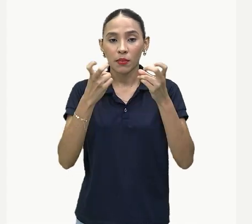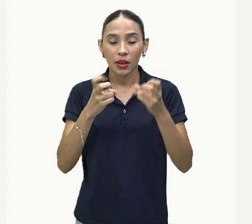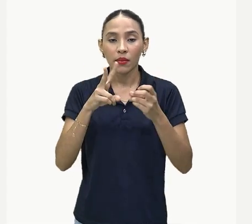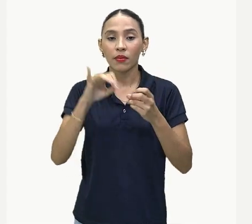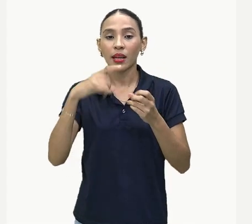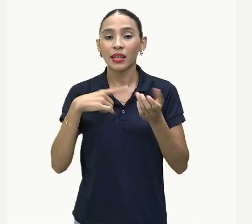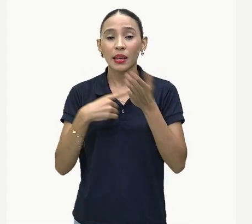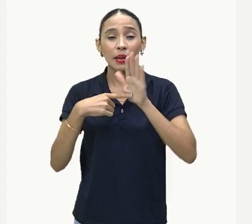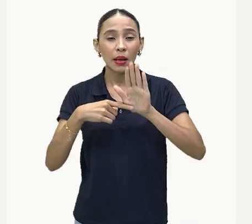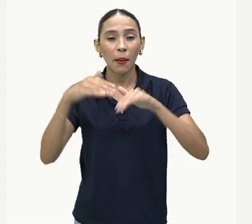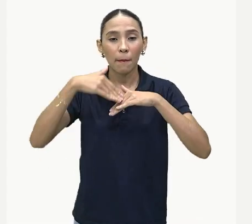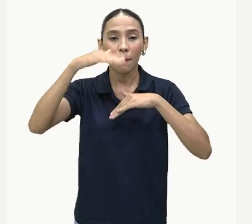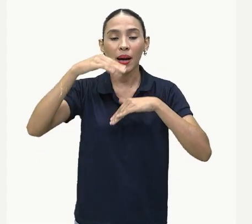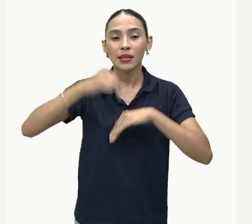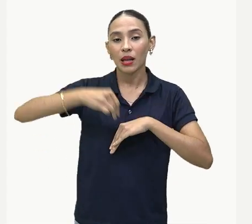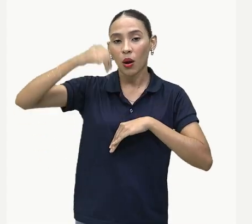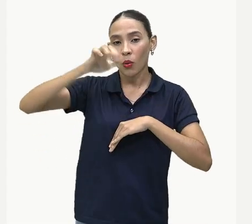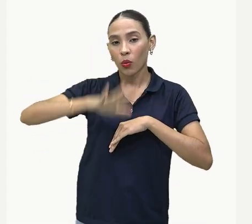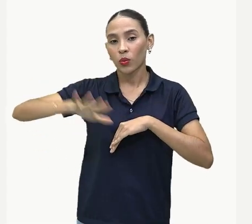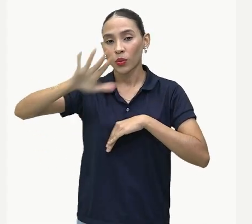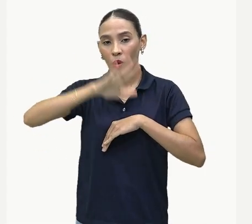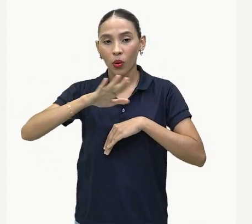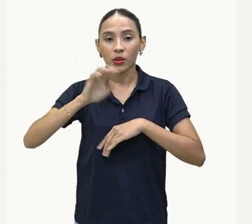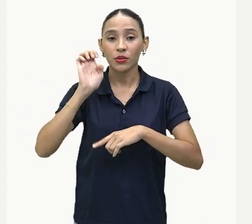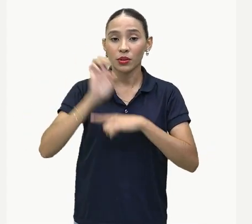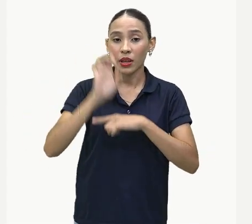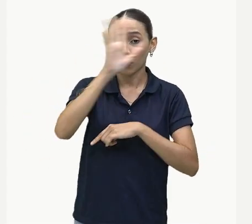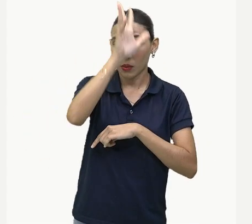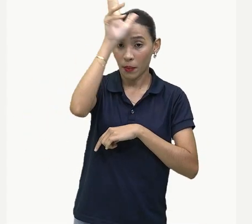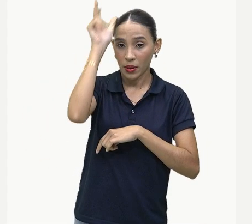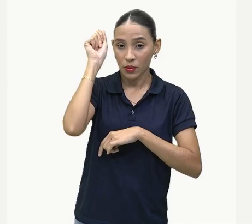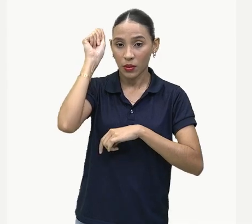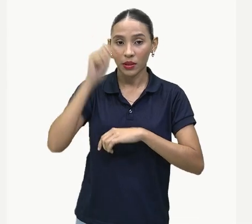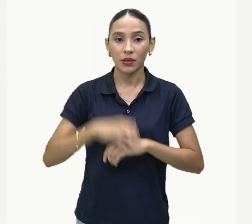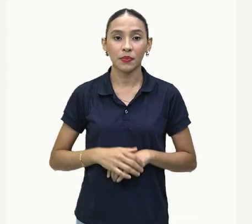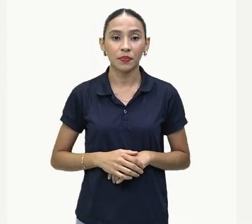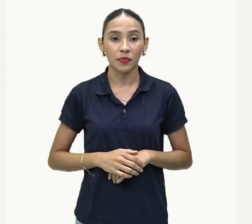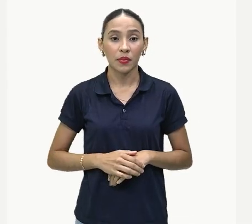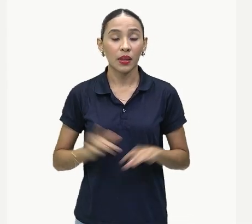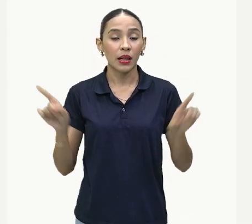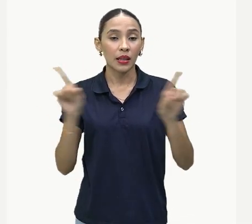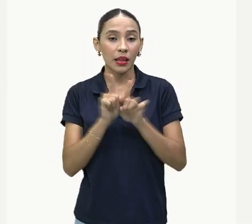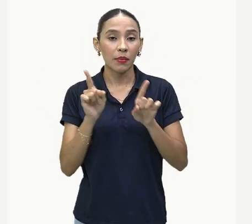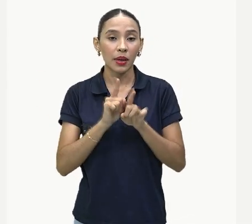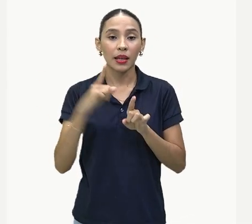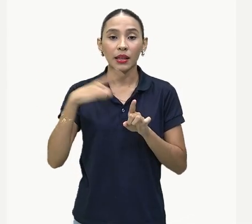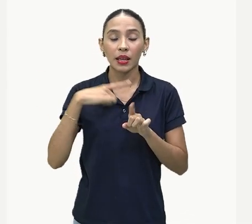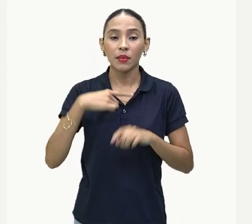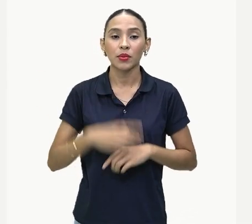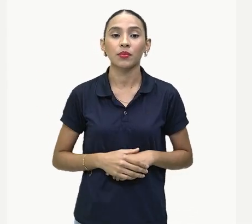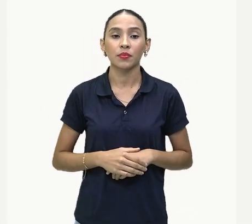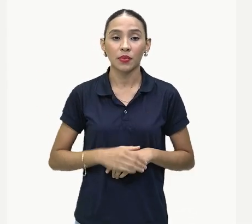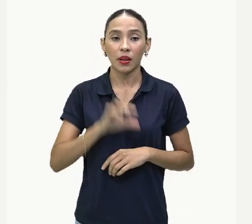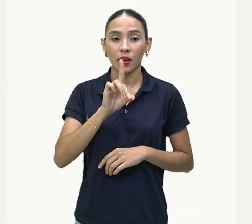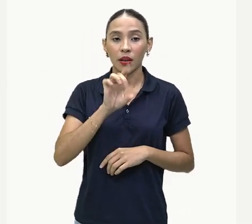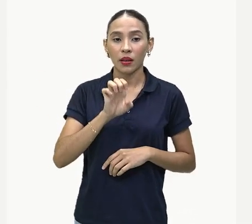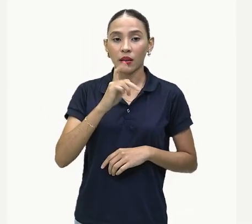está mais ao norte do estado do Amazonas. Também nós temos a